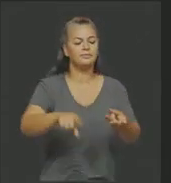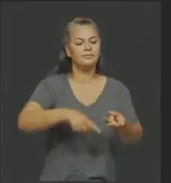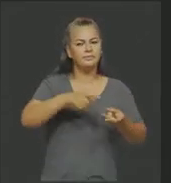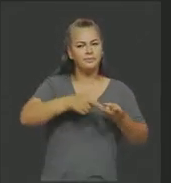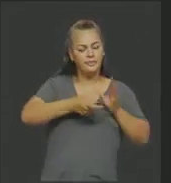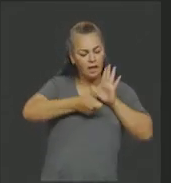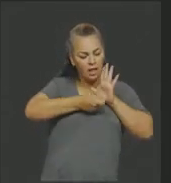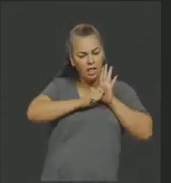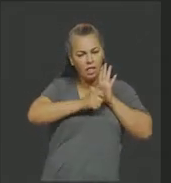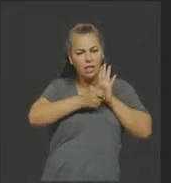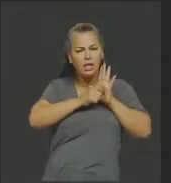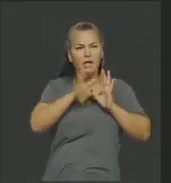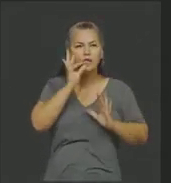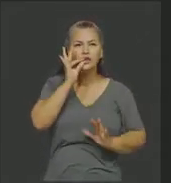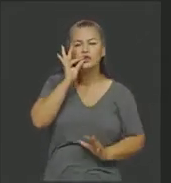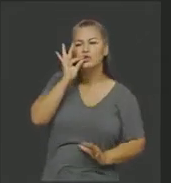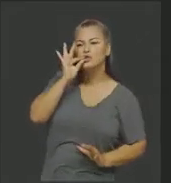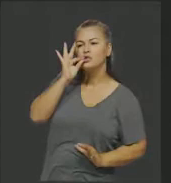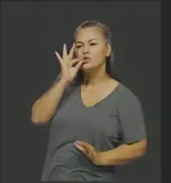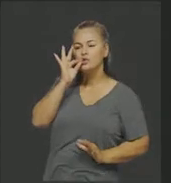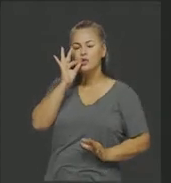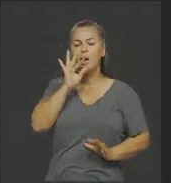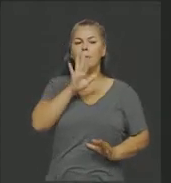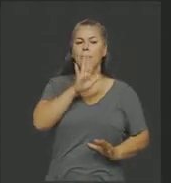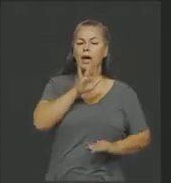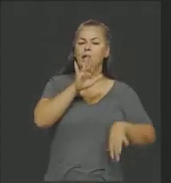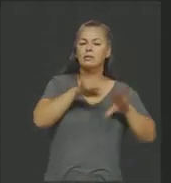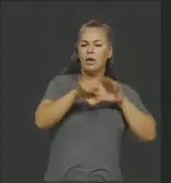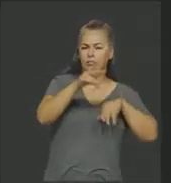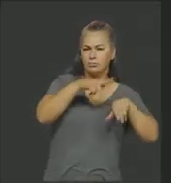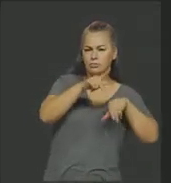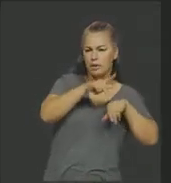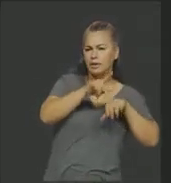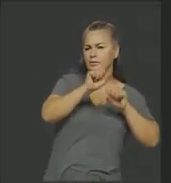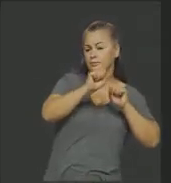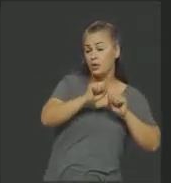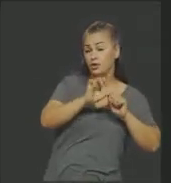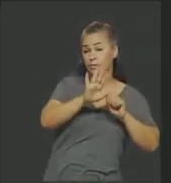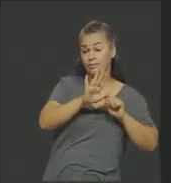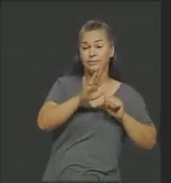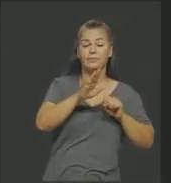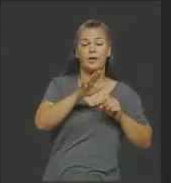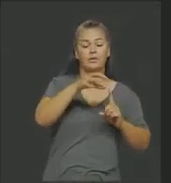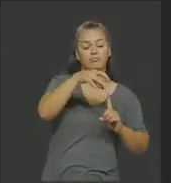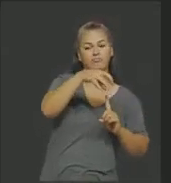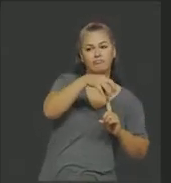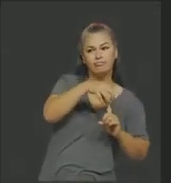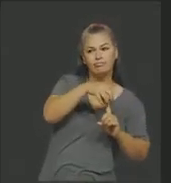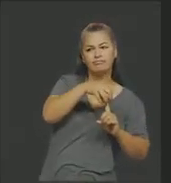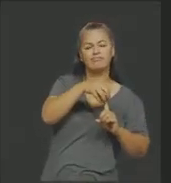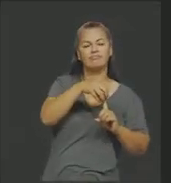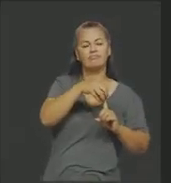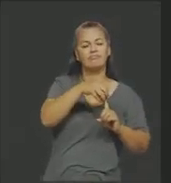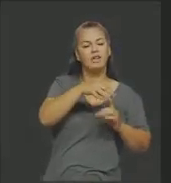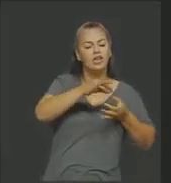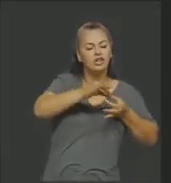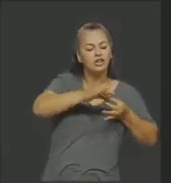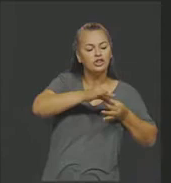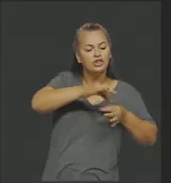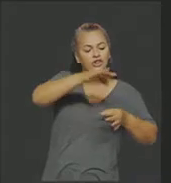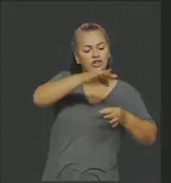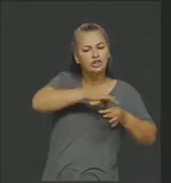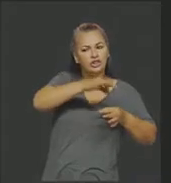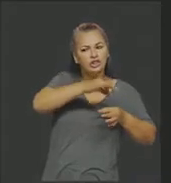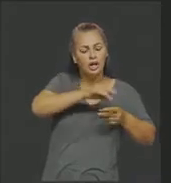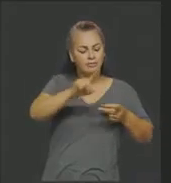locais são permitidos, tá? Eu vou falar isso mais para frente. Chá de cogumelo, anfetaminas, clorofórmio,